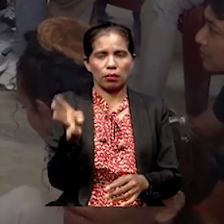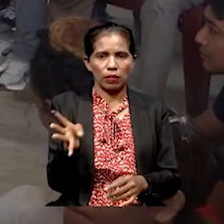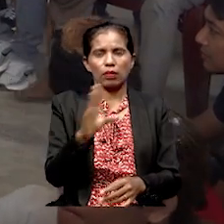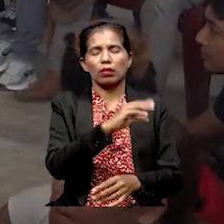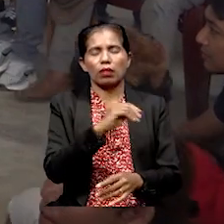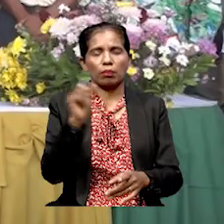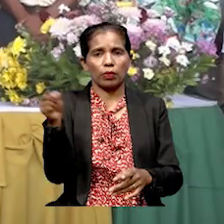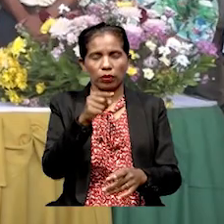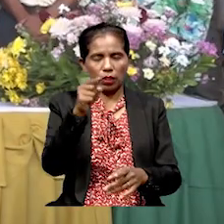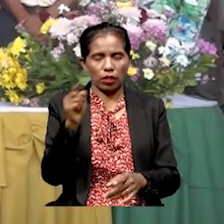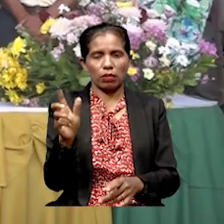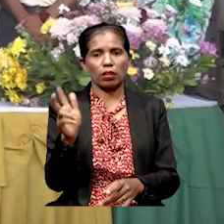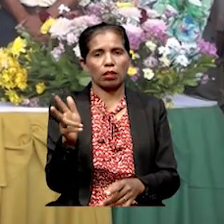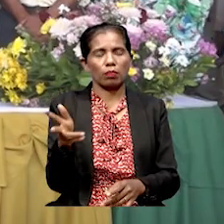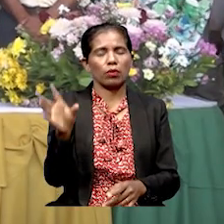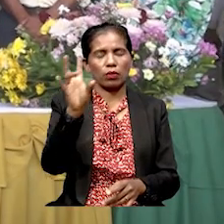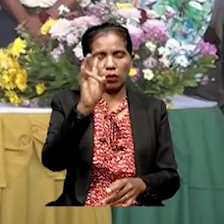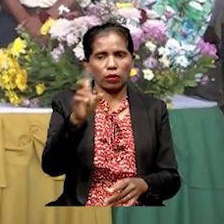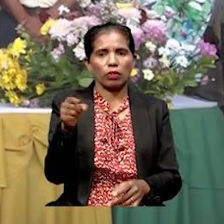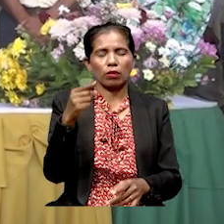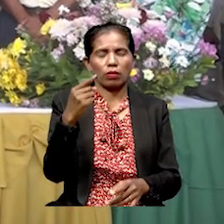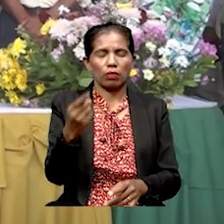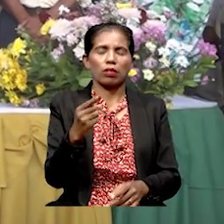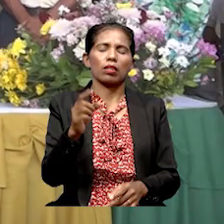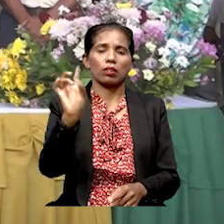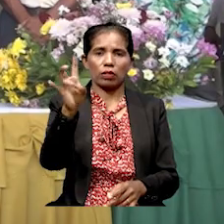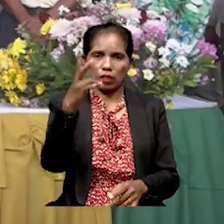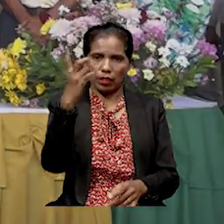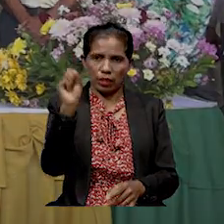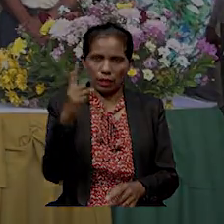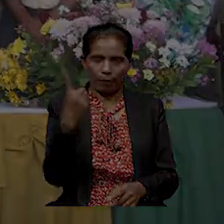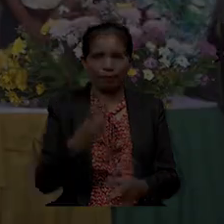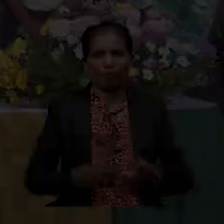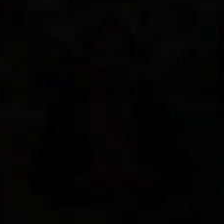porcento tolu resing hitu virgula sianu resing ida. Clementino Maya, ZMN.